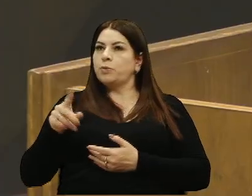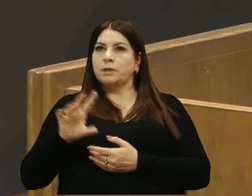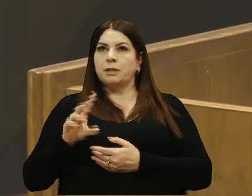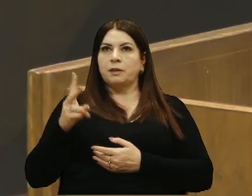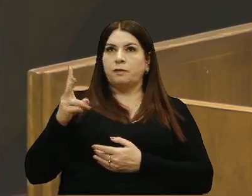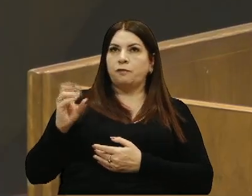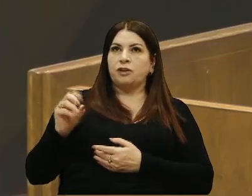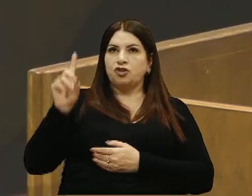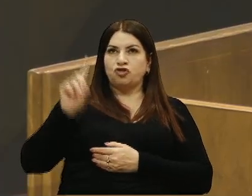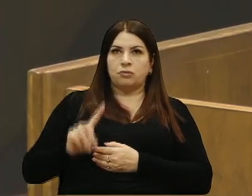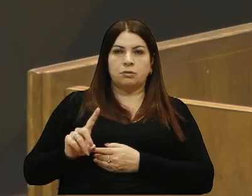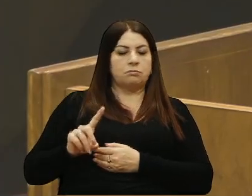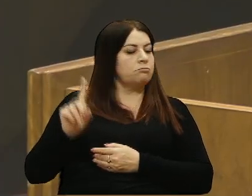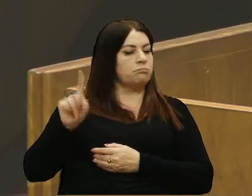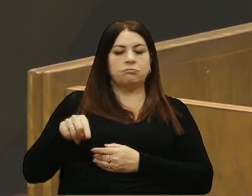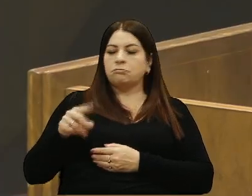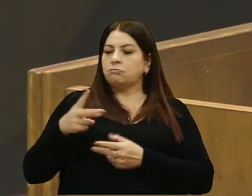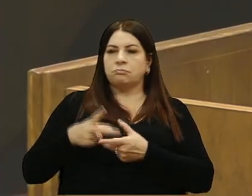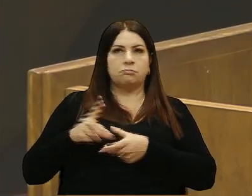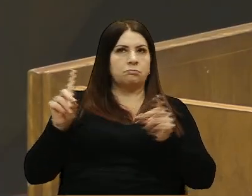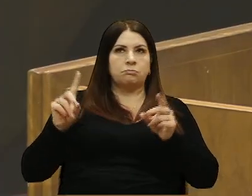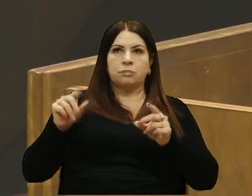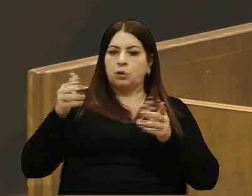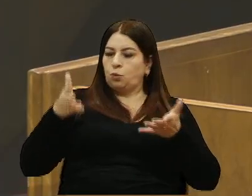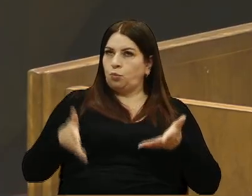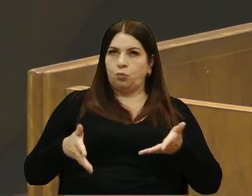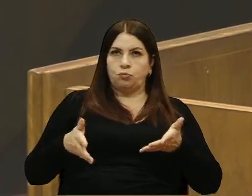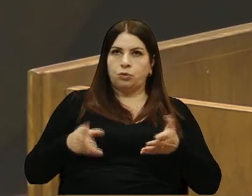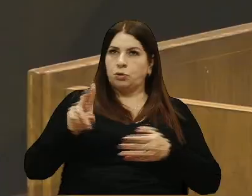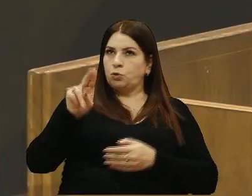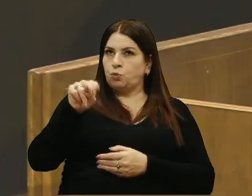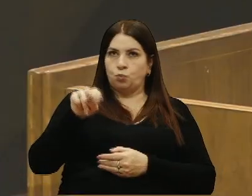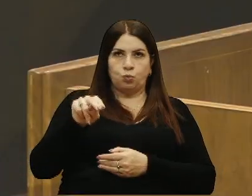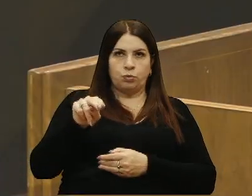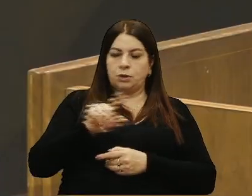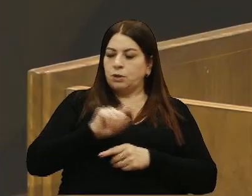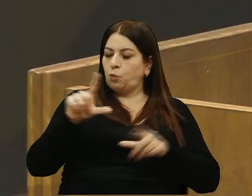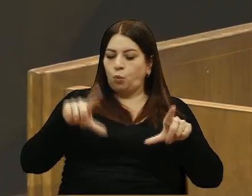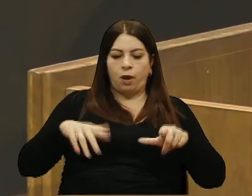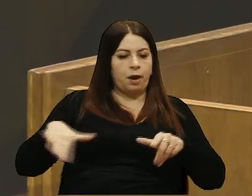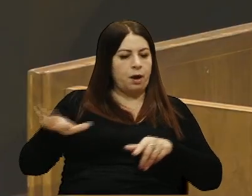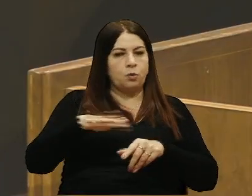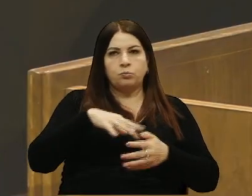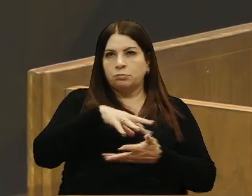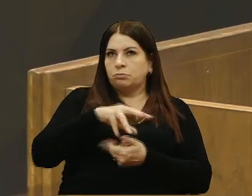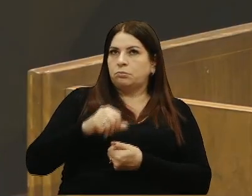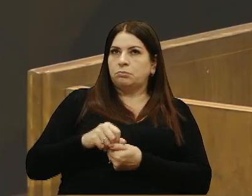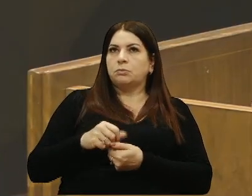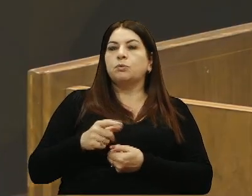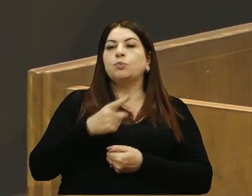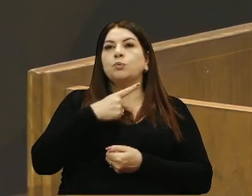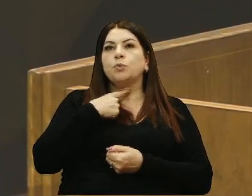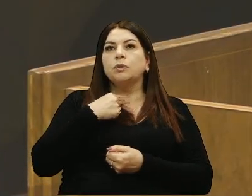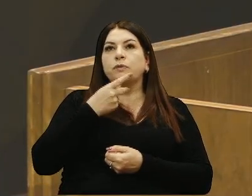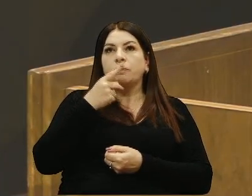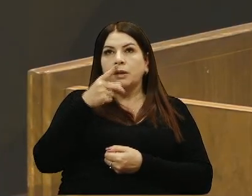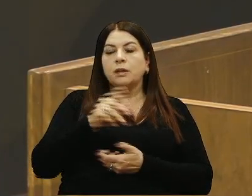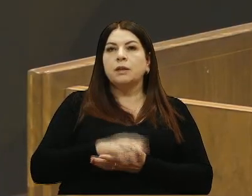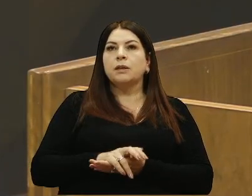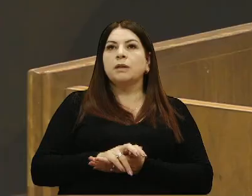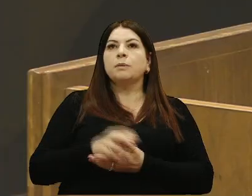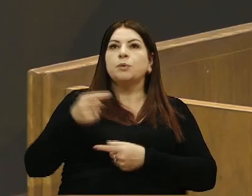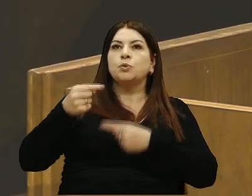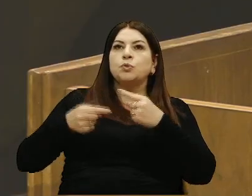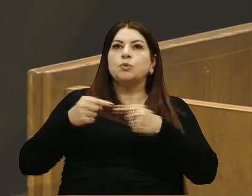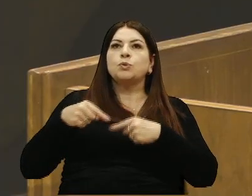ter 20 direitos. Isso não é democracia nem hoje, nem nunca e em lugar nenhum desse planeta. Então eu gostaria de levantar para